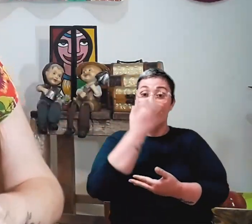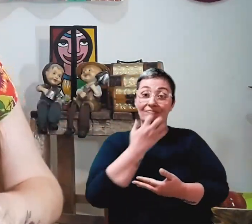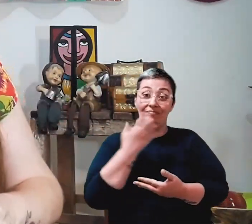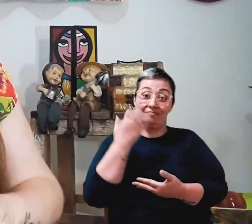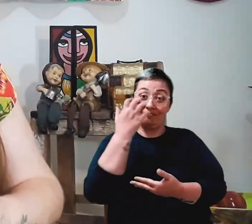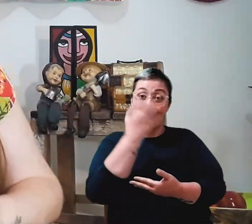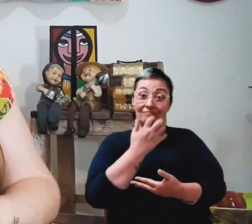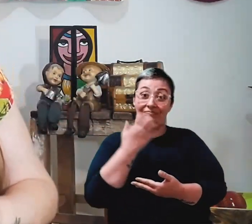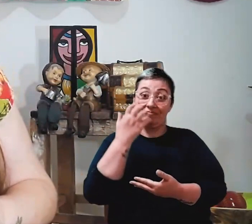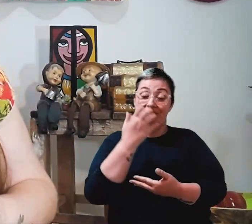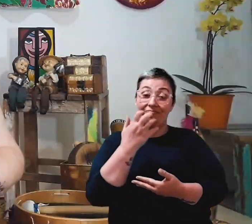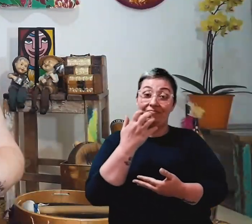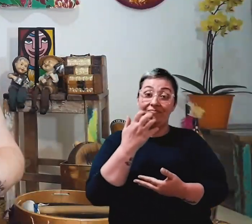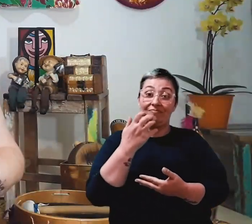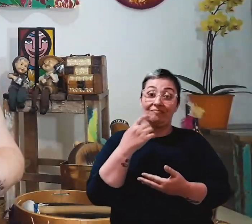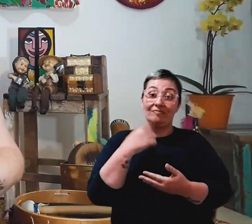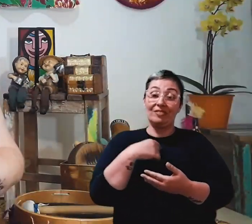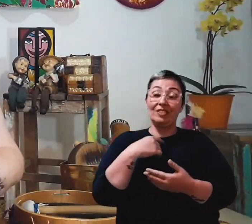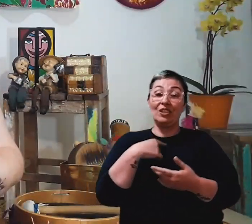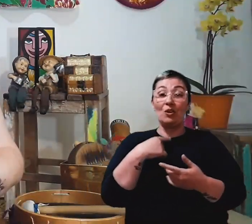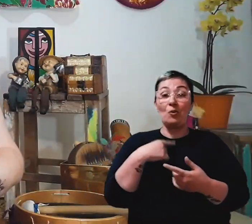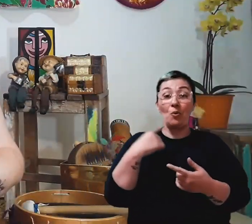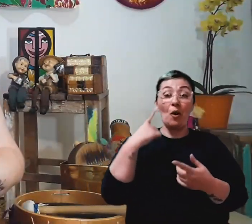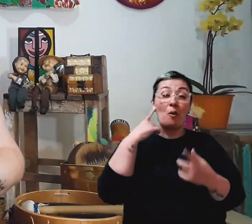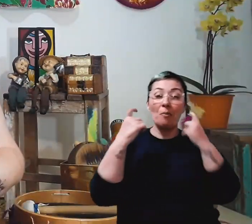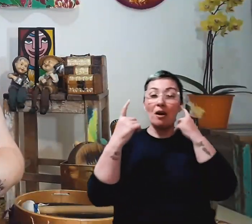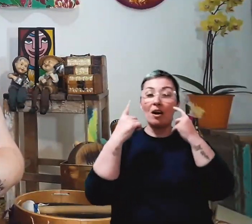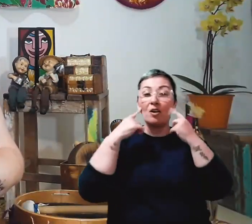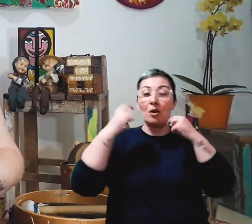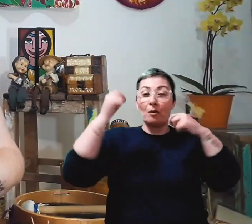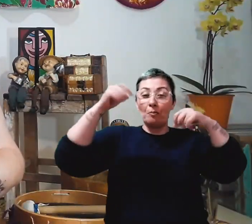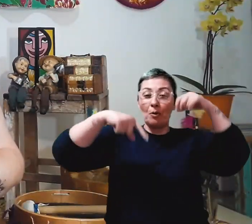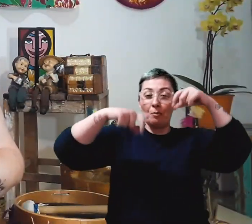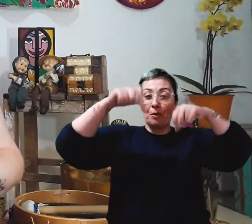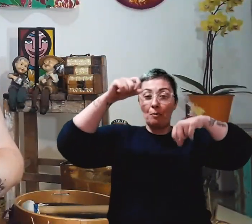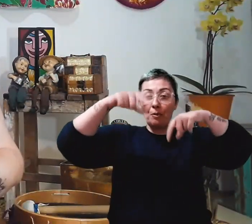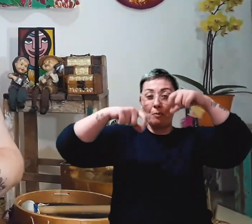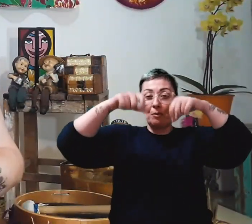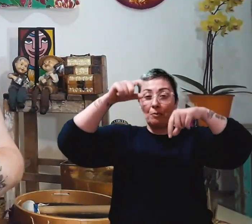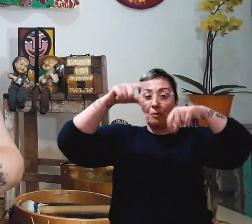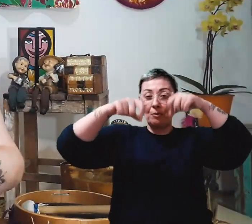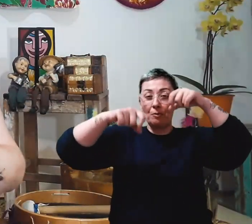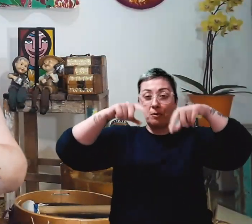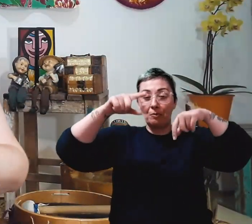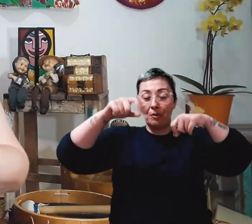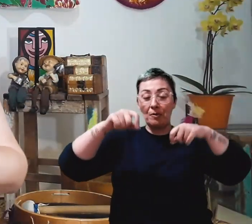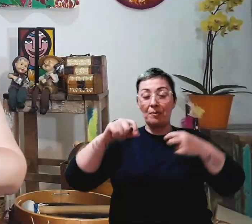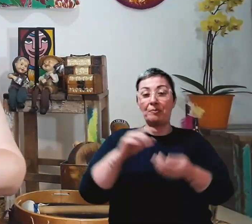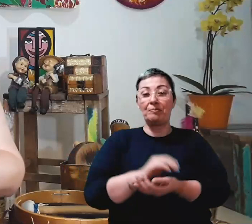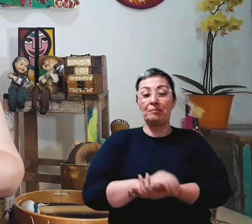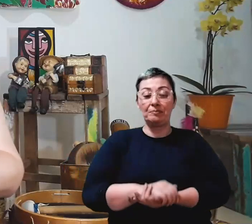cantava o som que as gotas faziam ao chegar na terra.